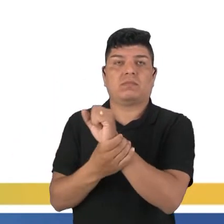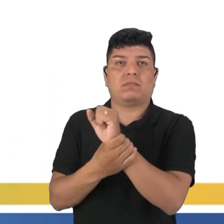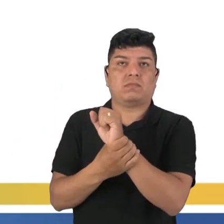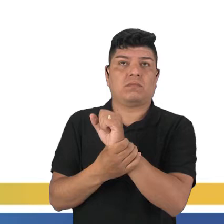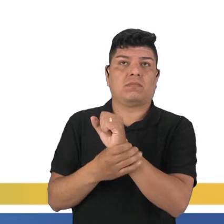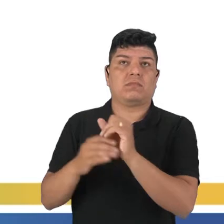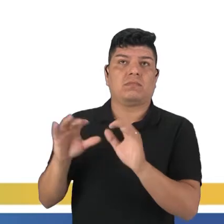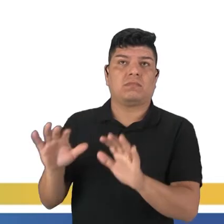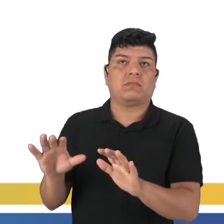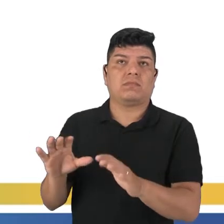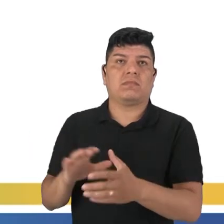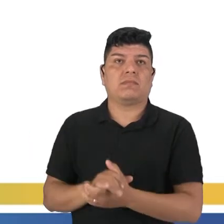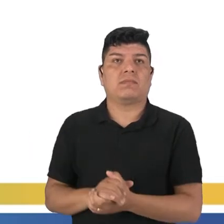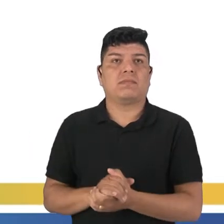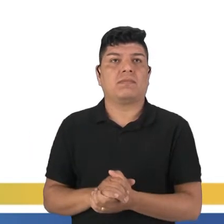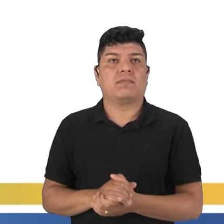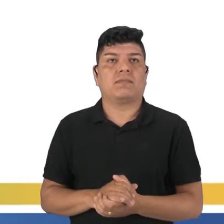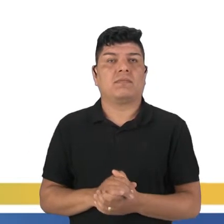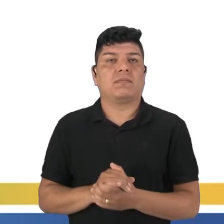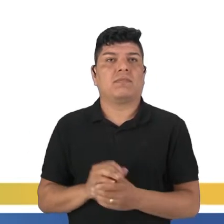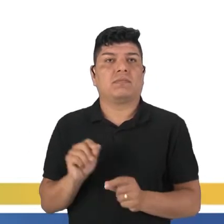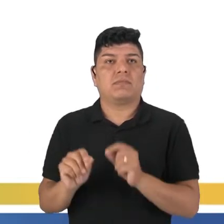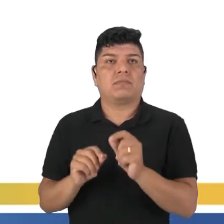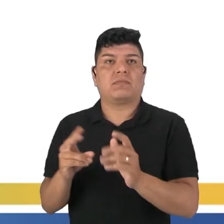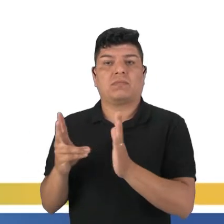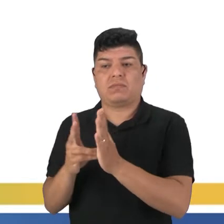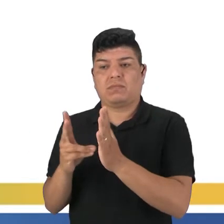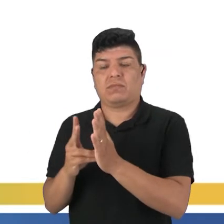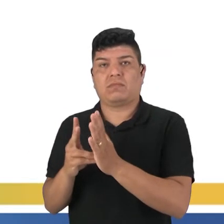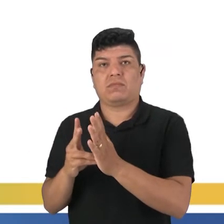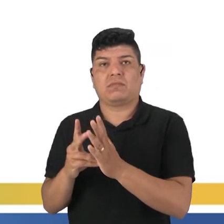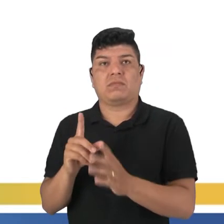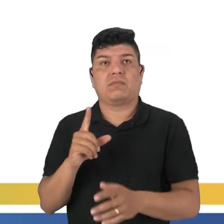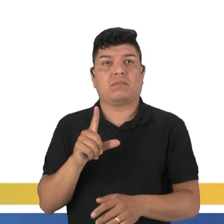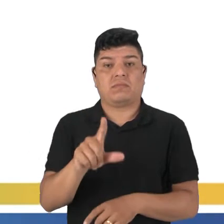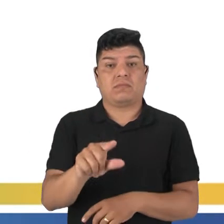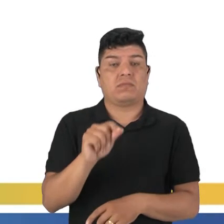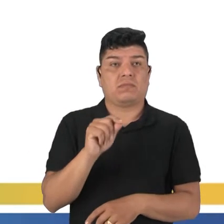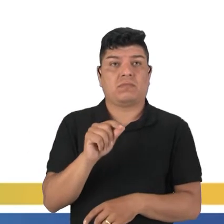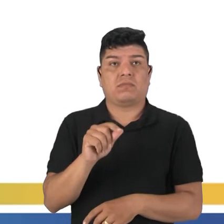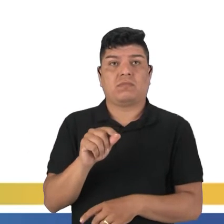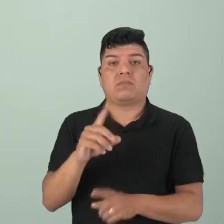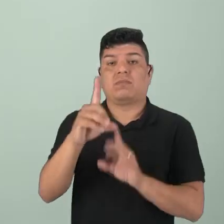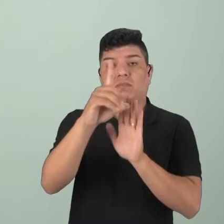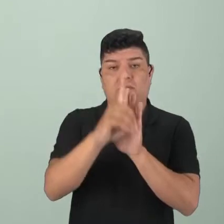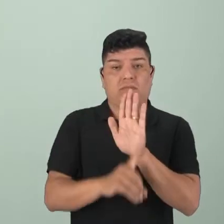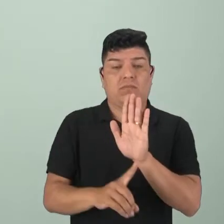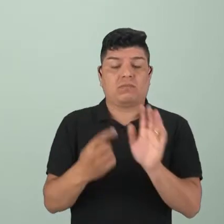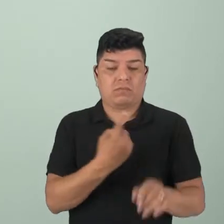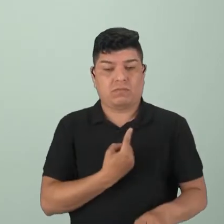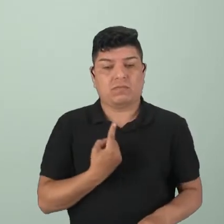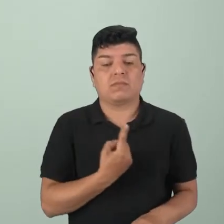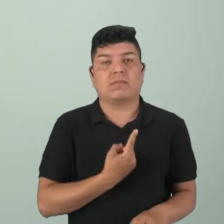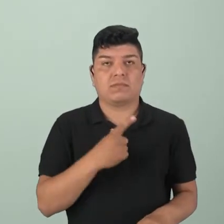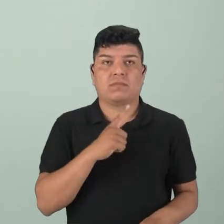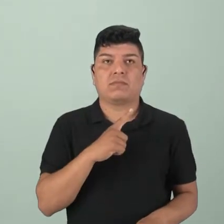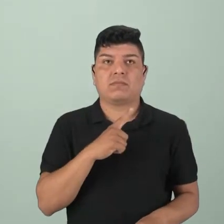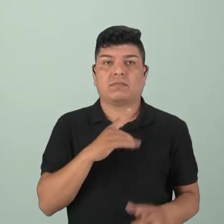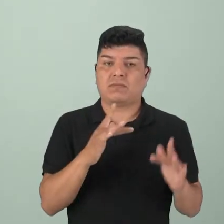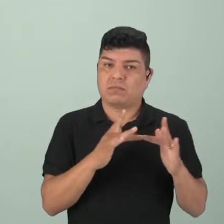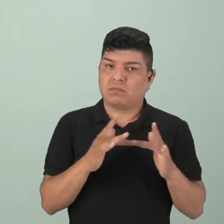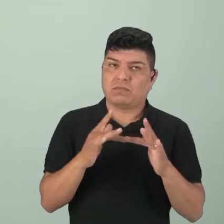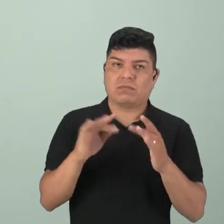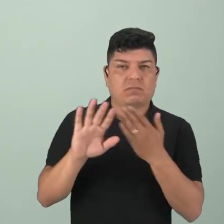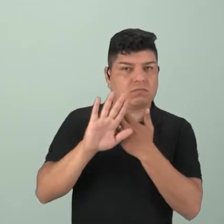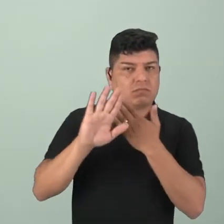proteção, eles dizem que esses indígenas, eles têm o direito, né, de ficarem isolados aí com esse